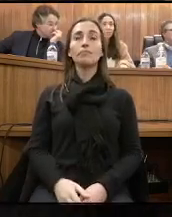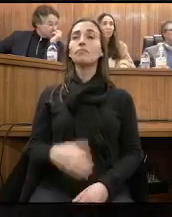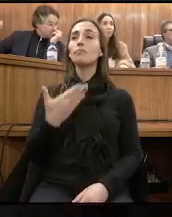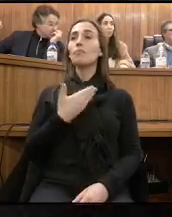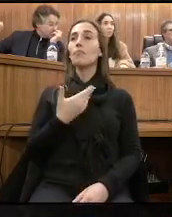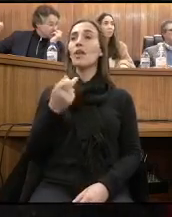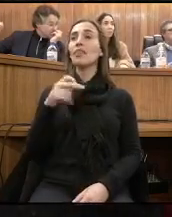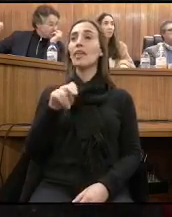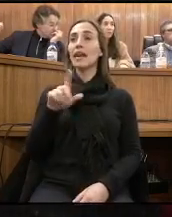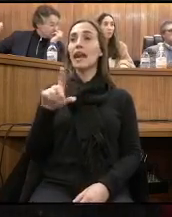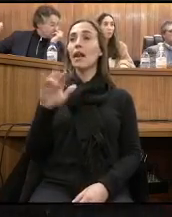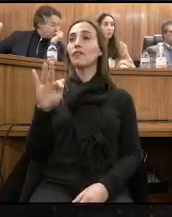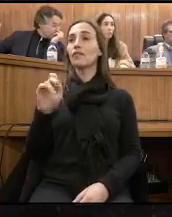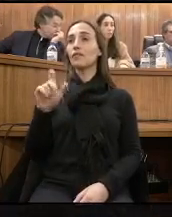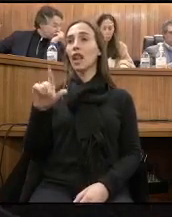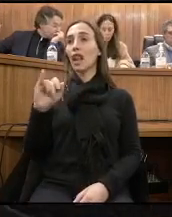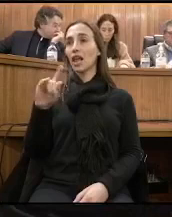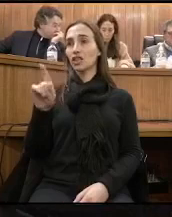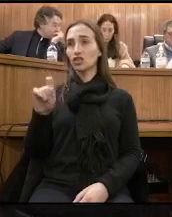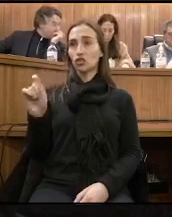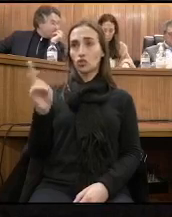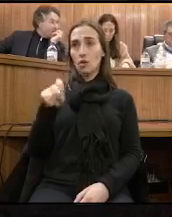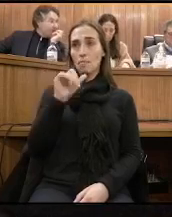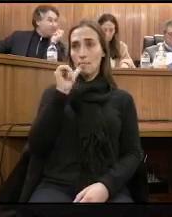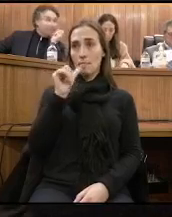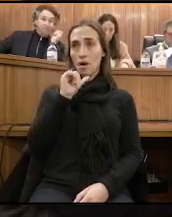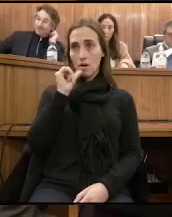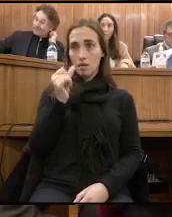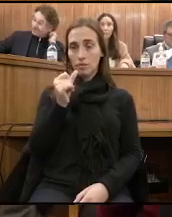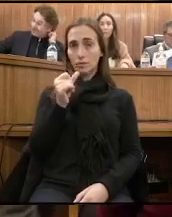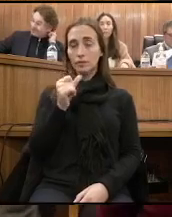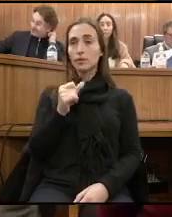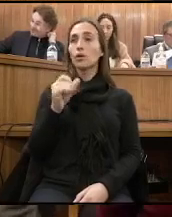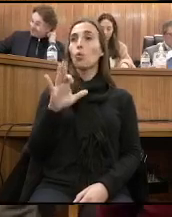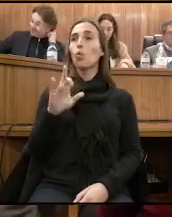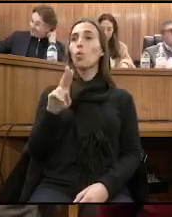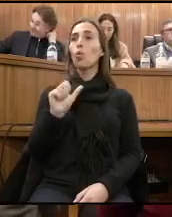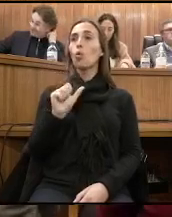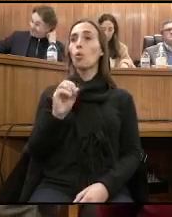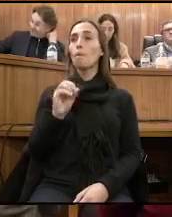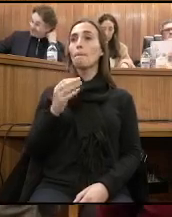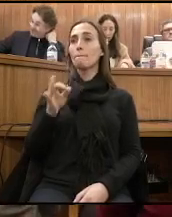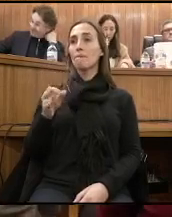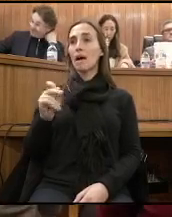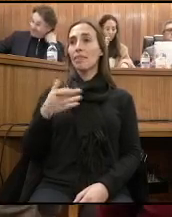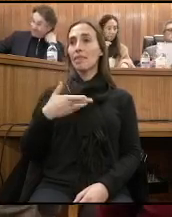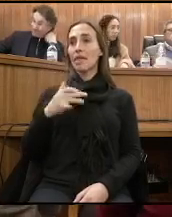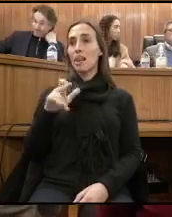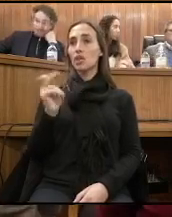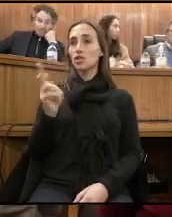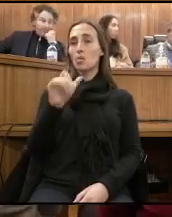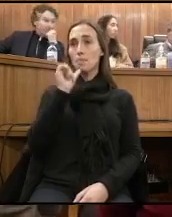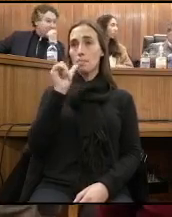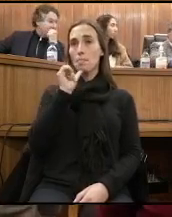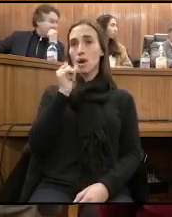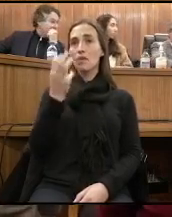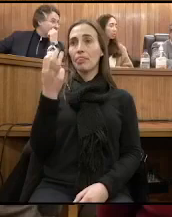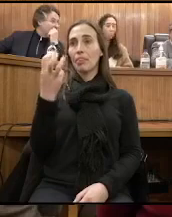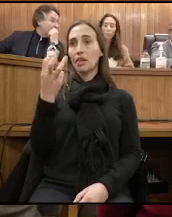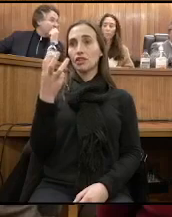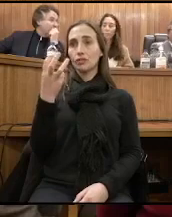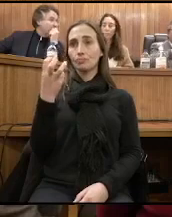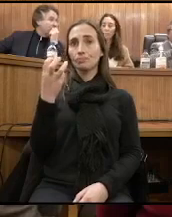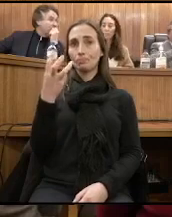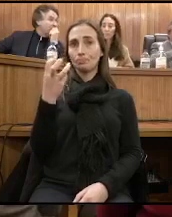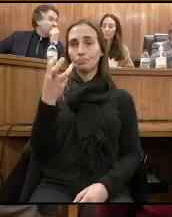Daniel Feliz também ainda não chegou. E o Padilha também não. Portanto, estão a faltar três pessoas.